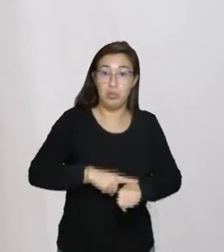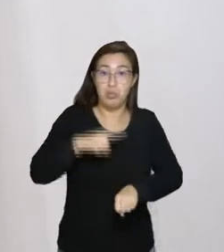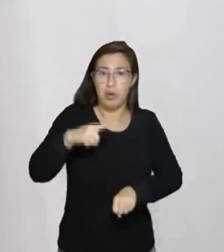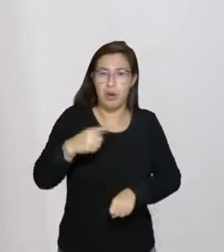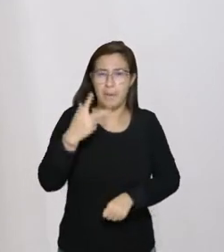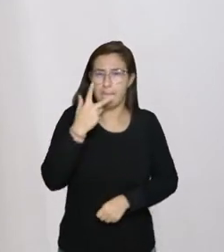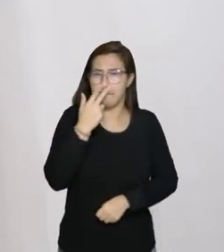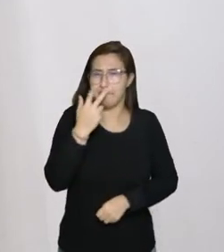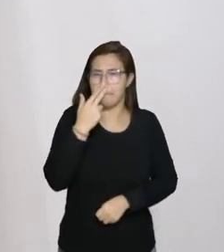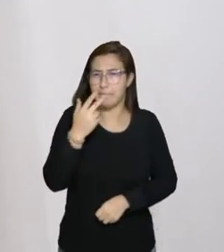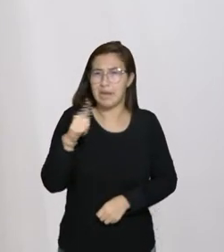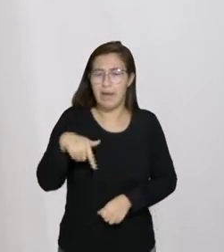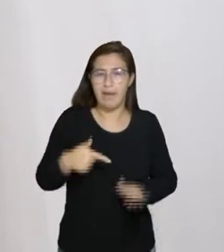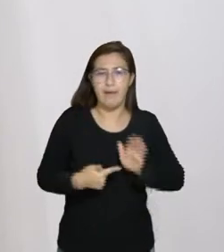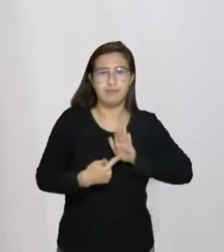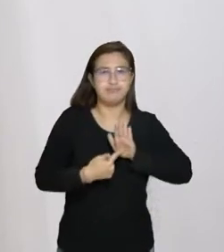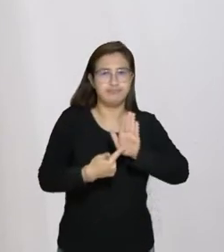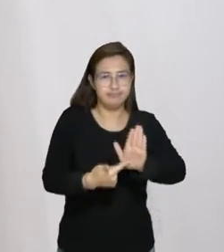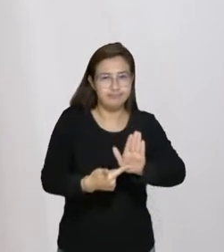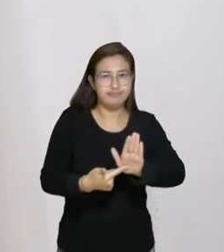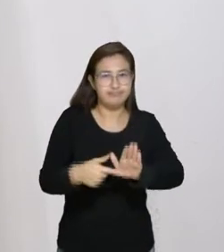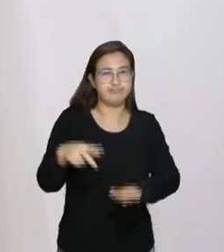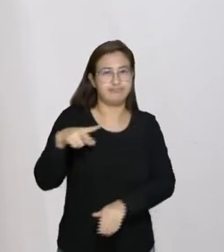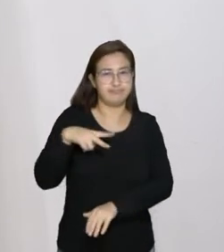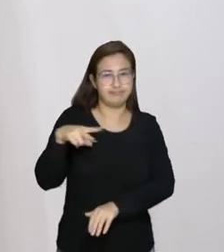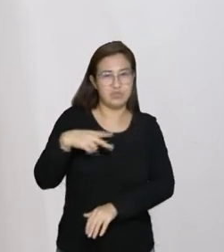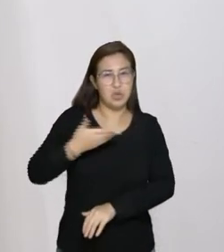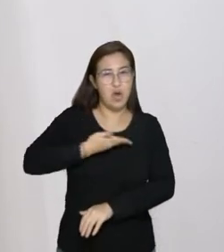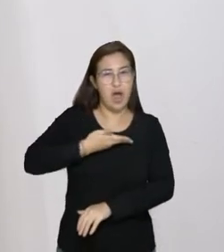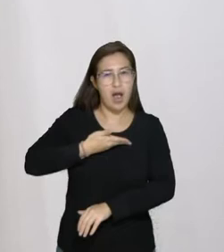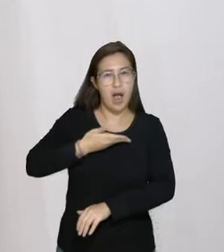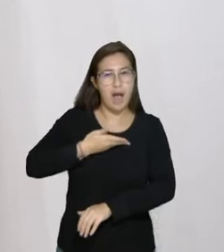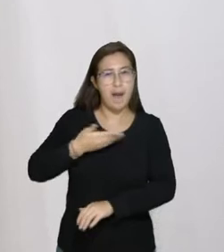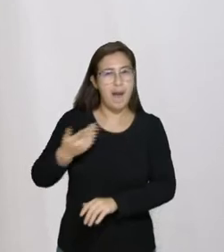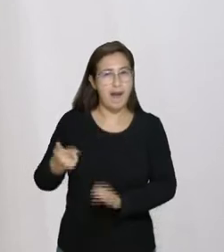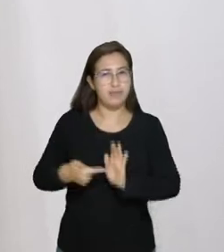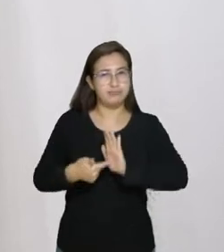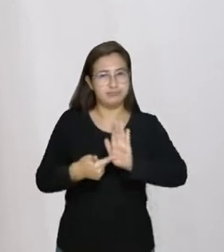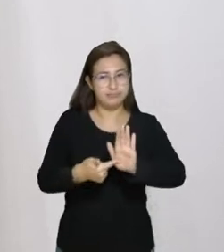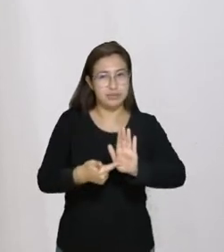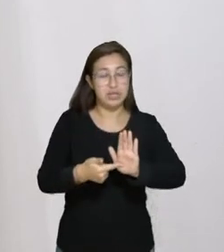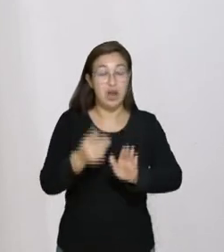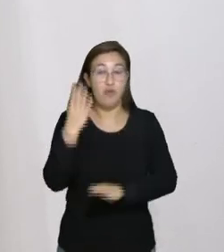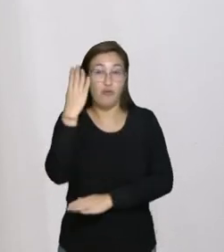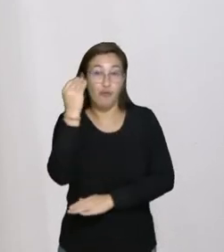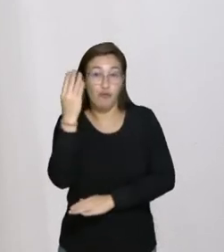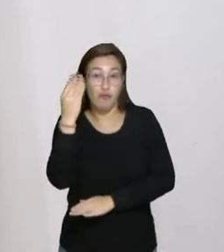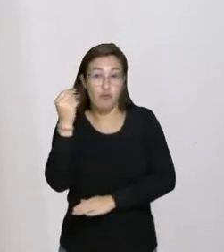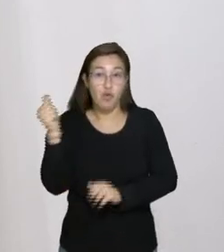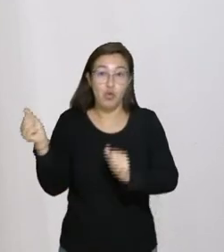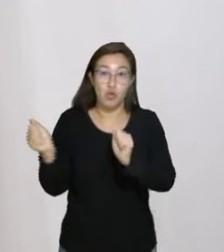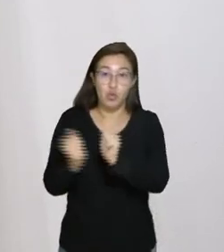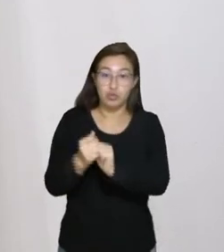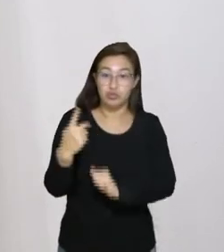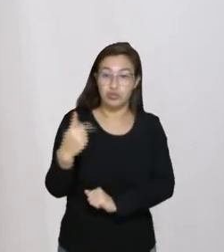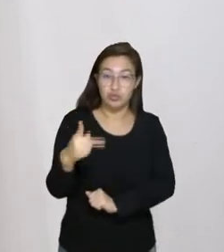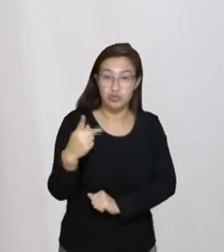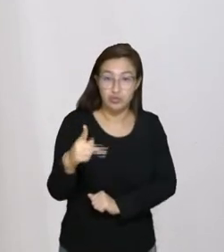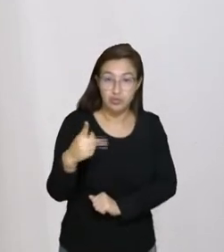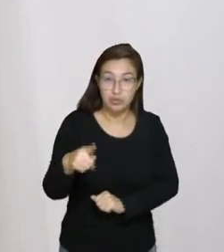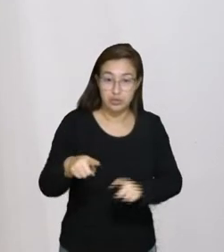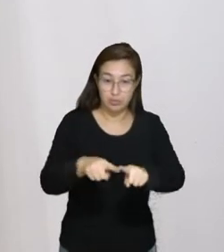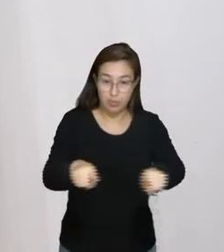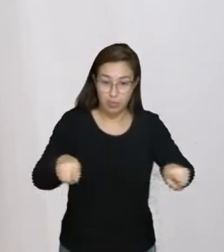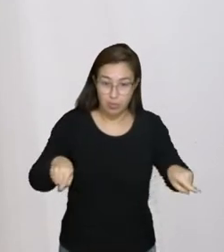que com indicações. É, tragam. Façam fotinhos aí do setor administrativo, que